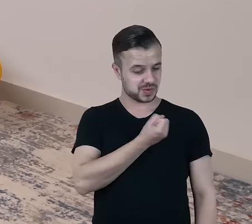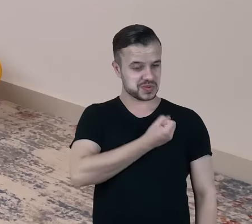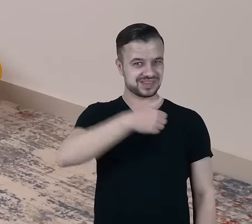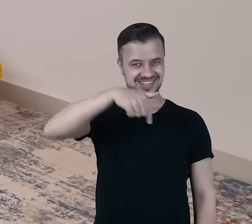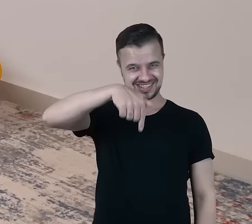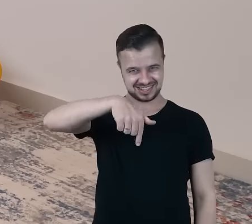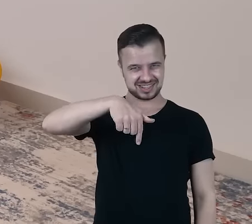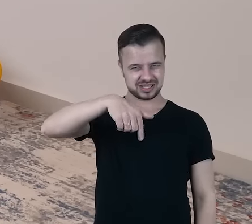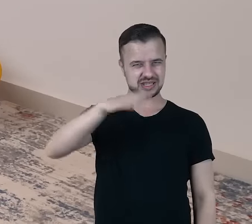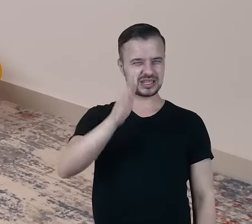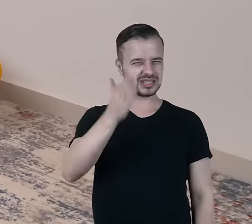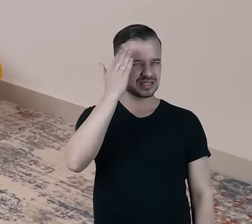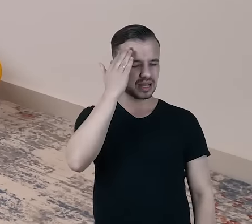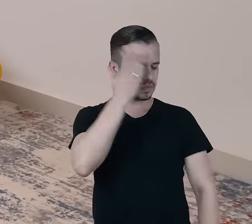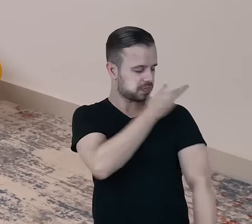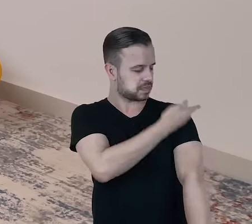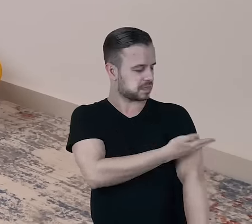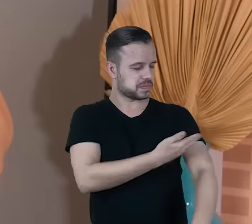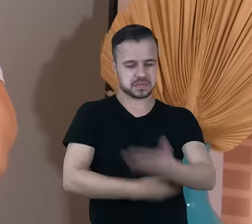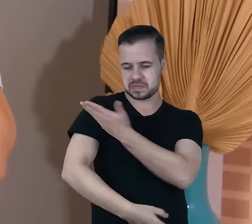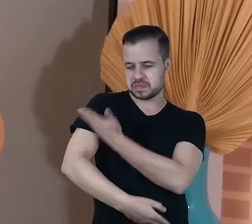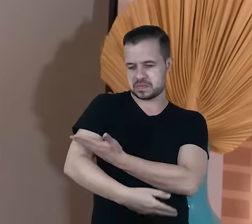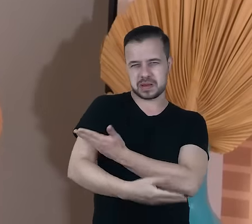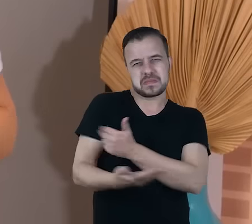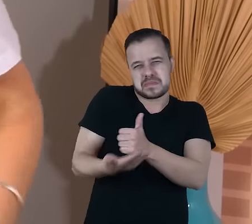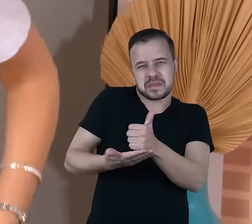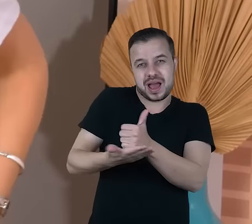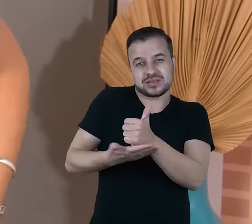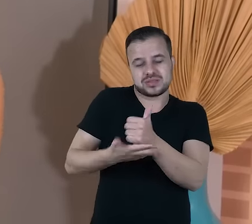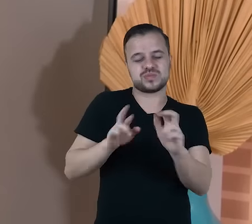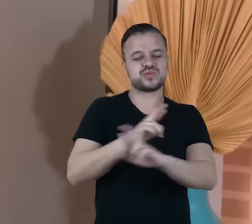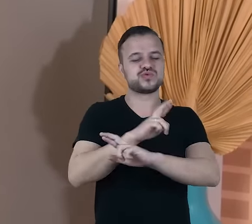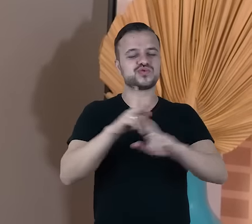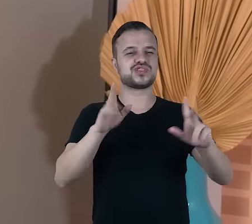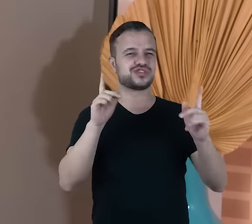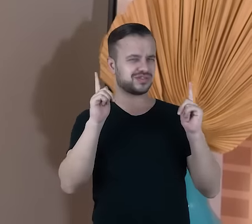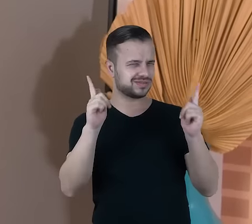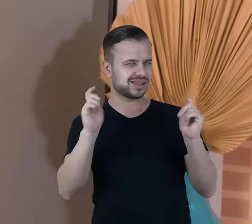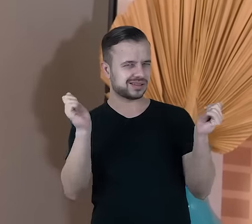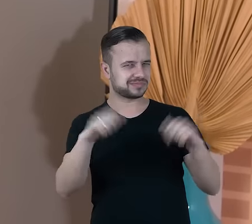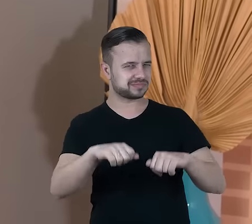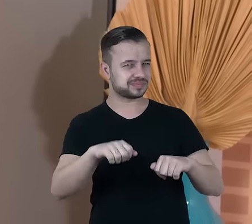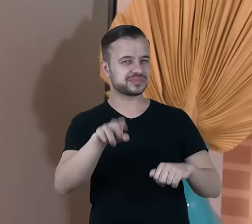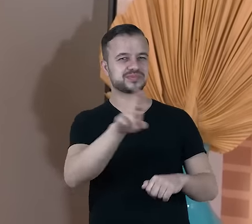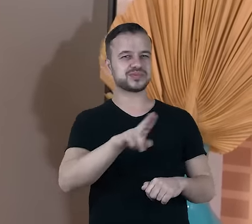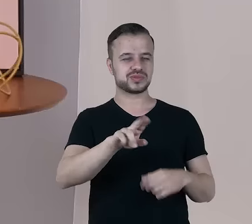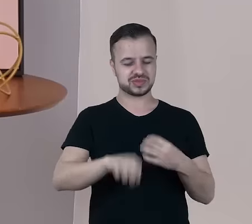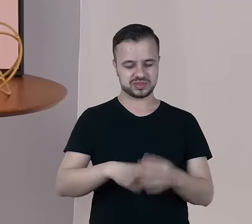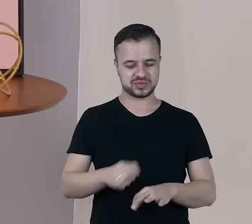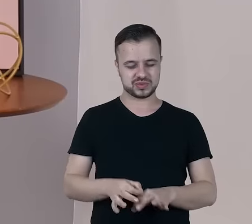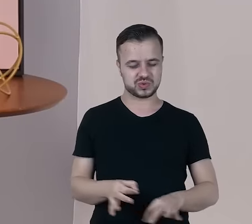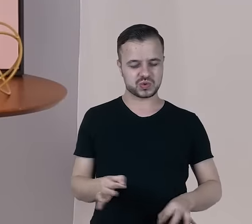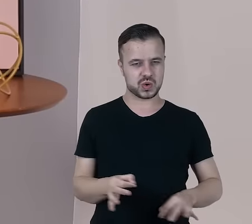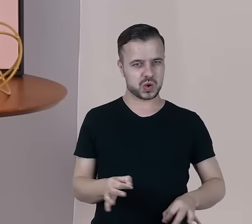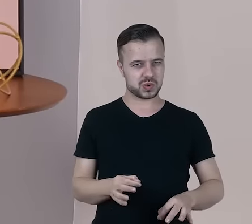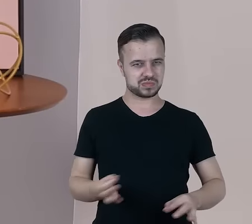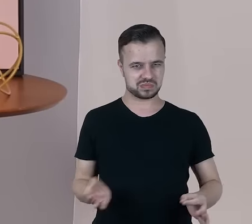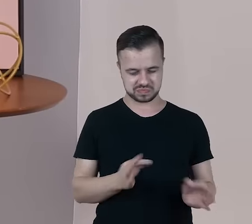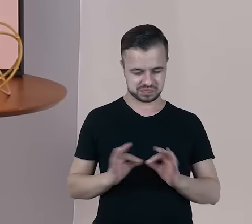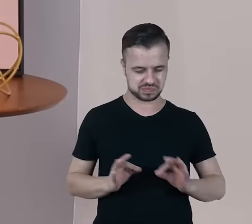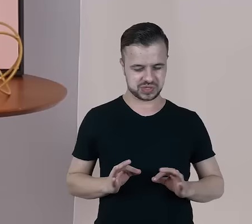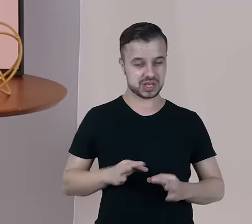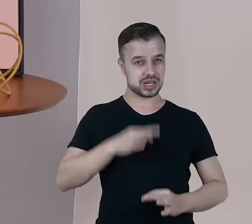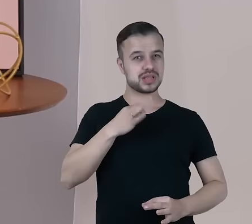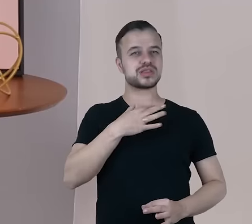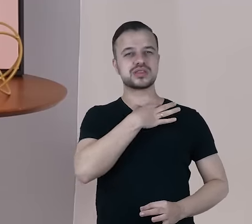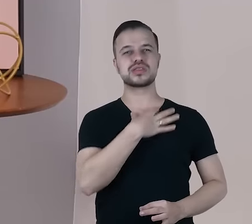Truque 7. Aquela t-shirt básica pode ficar mais estilosinha com um acessório e um nozinho nela. Inclusive,